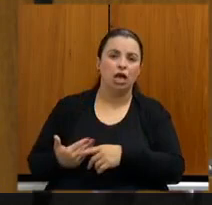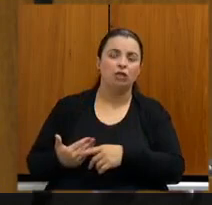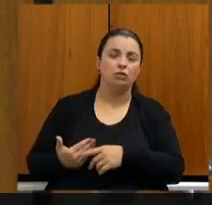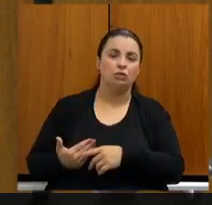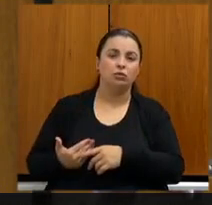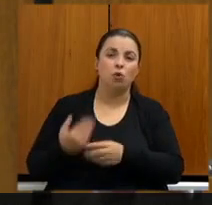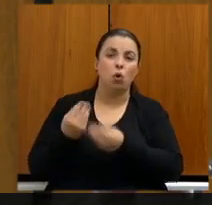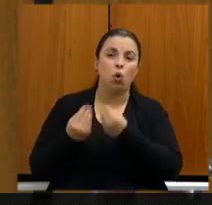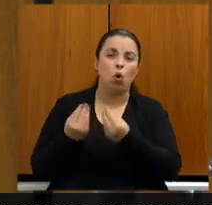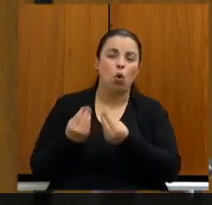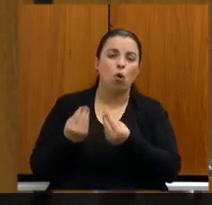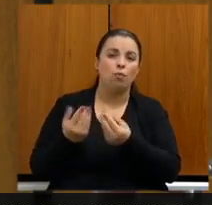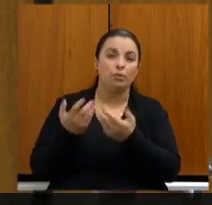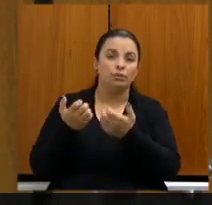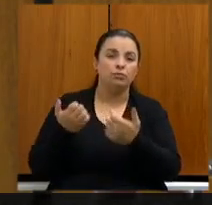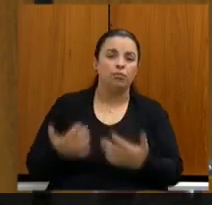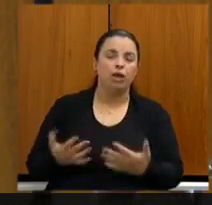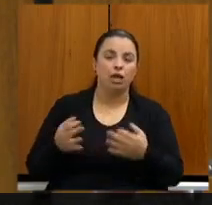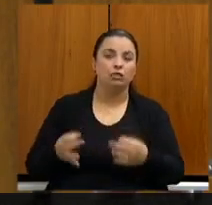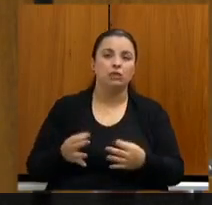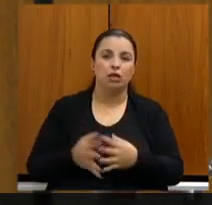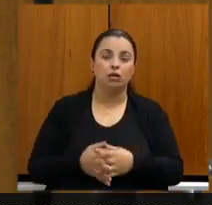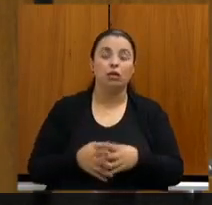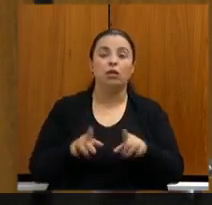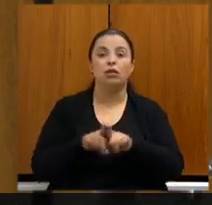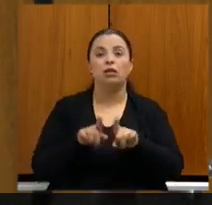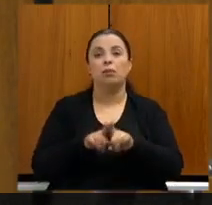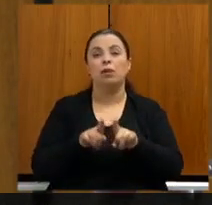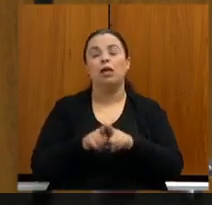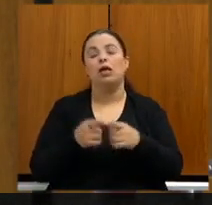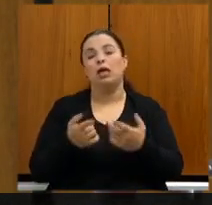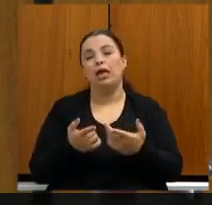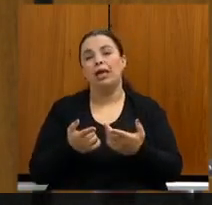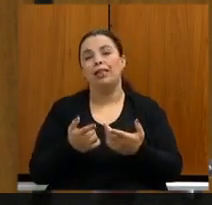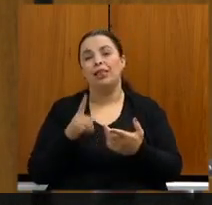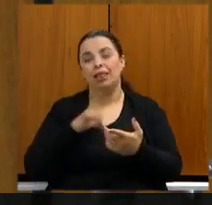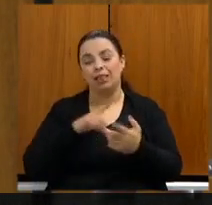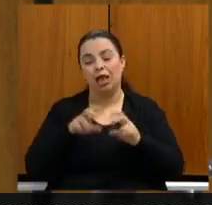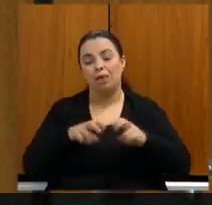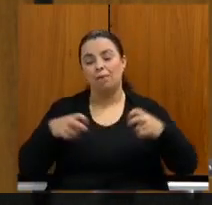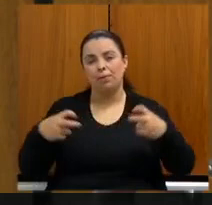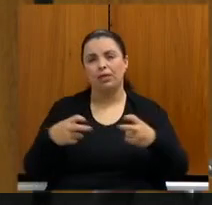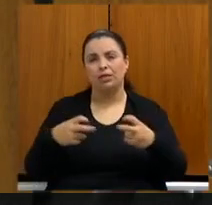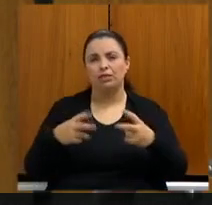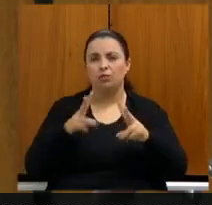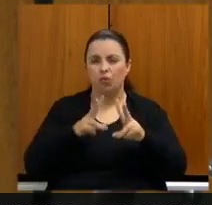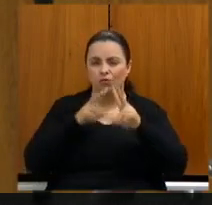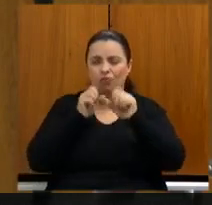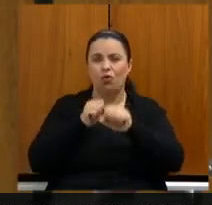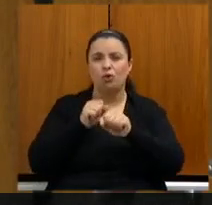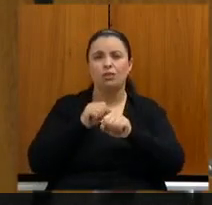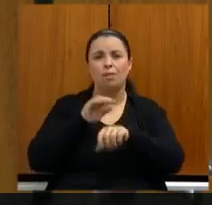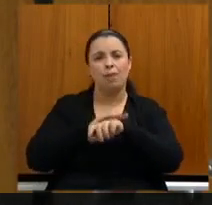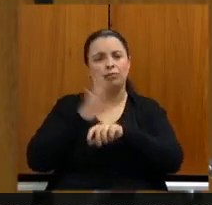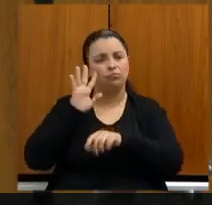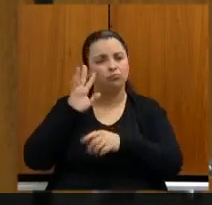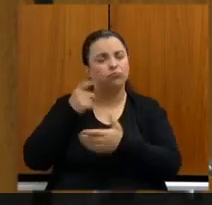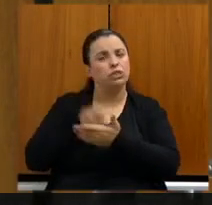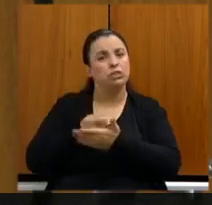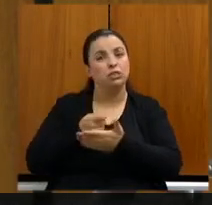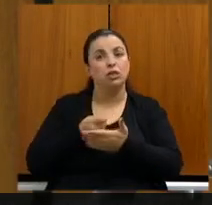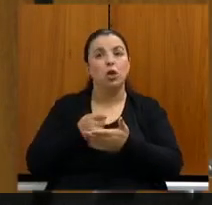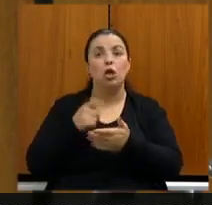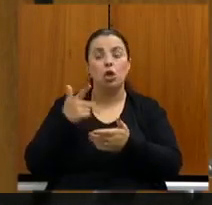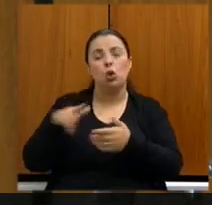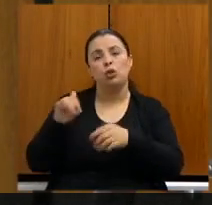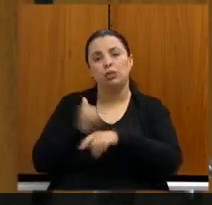mas também falar sobre essa questão do fortalecimento que a mesa tem aí componentes de a decisão e de alternativa